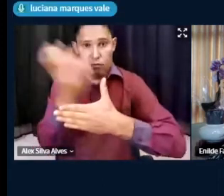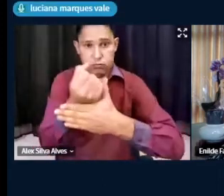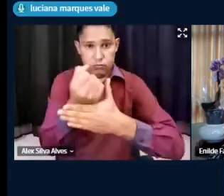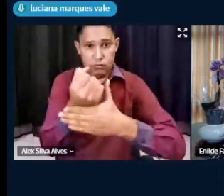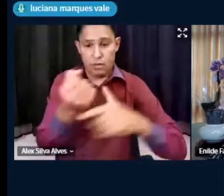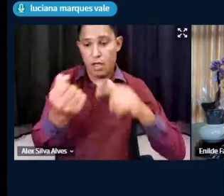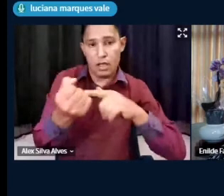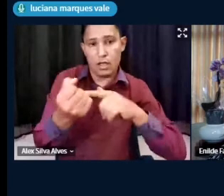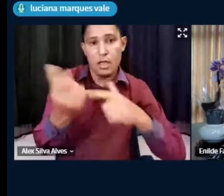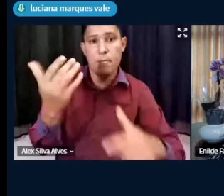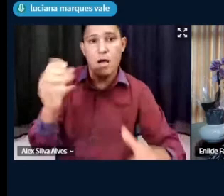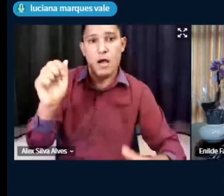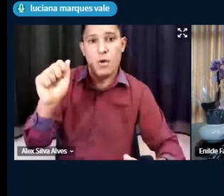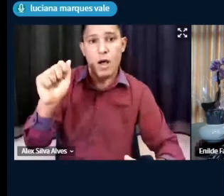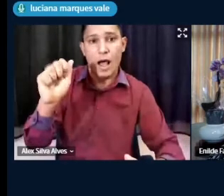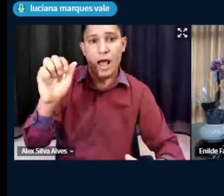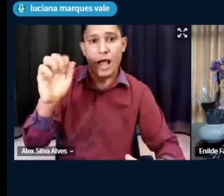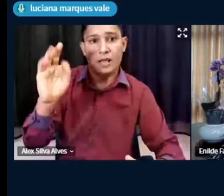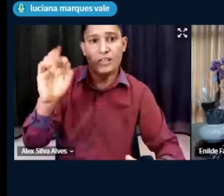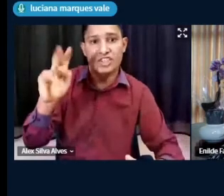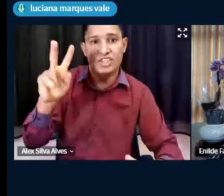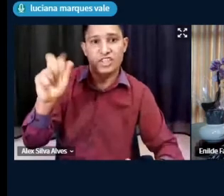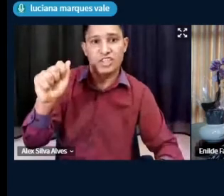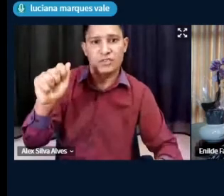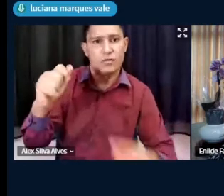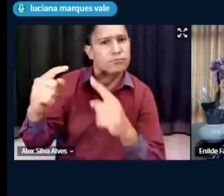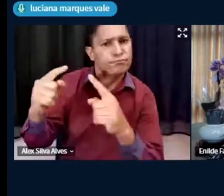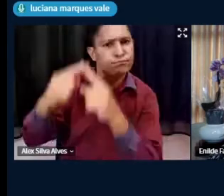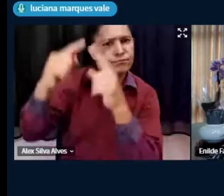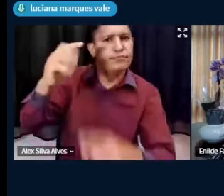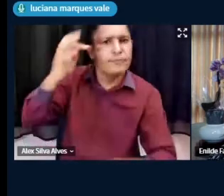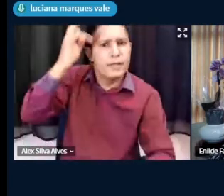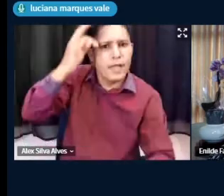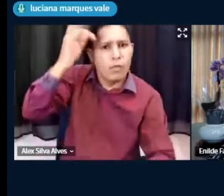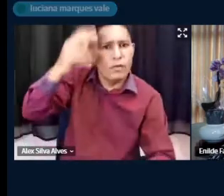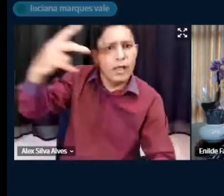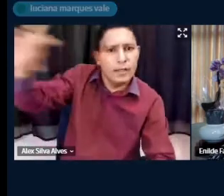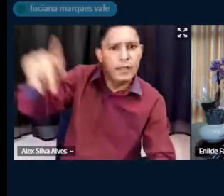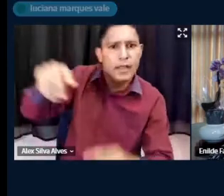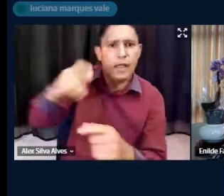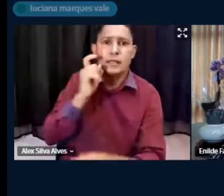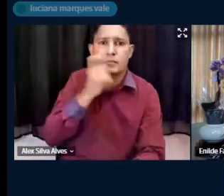e o morfema especificador, que é a mão ativa,